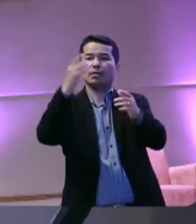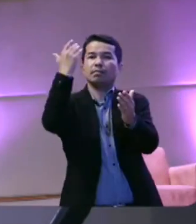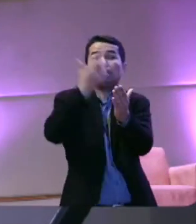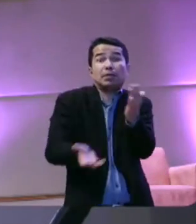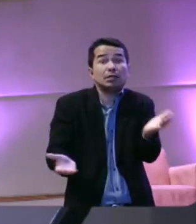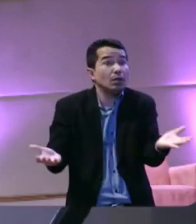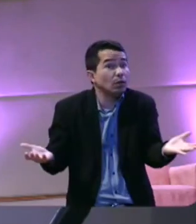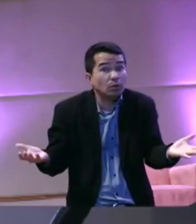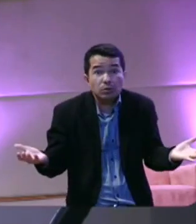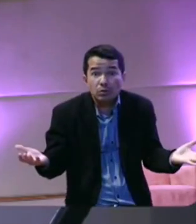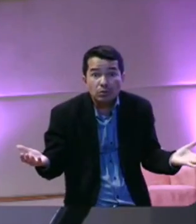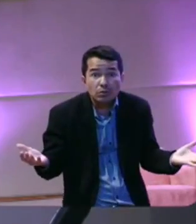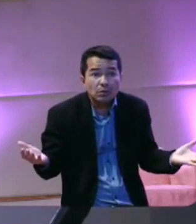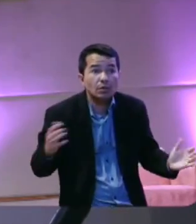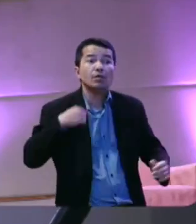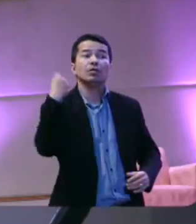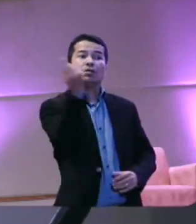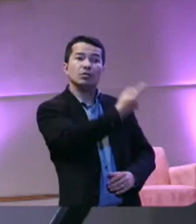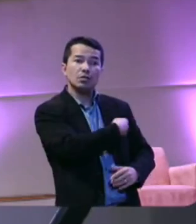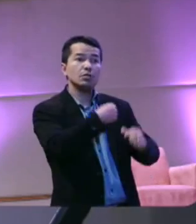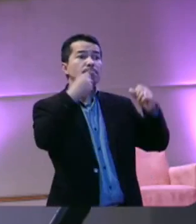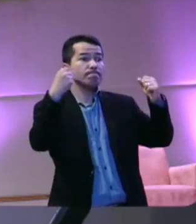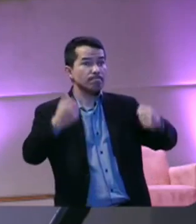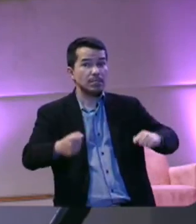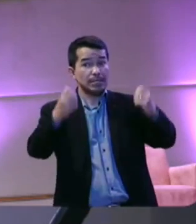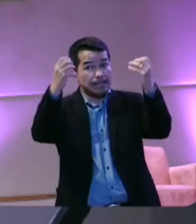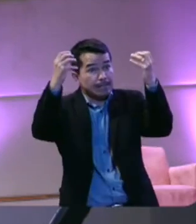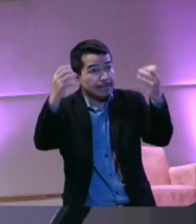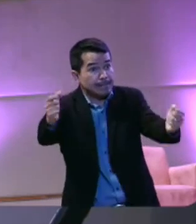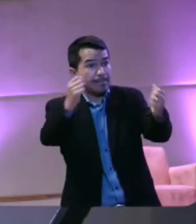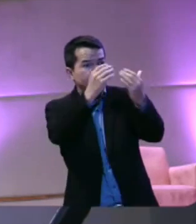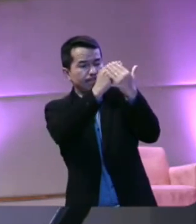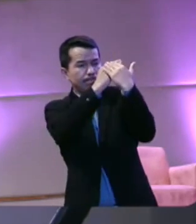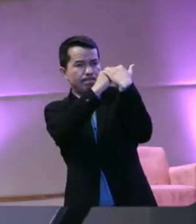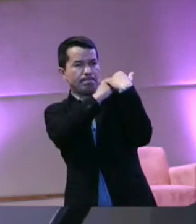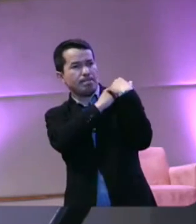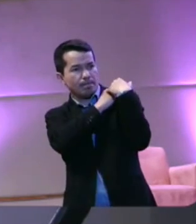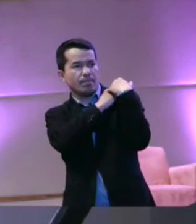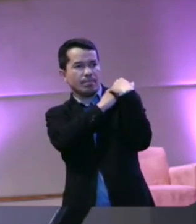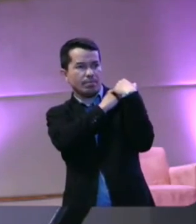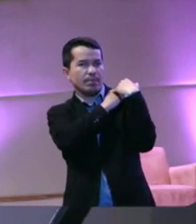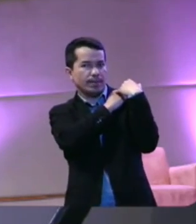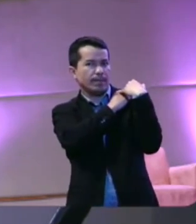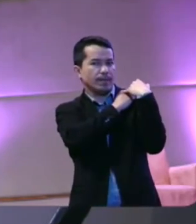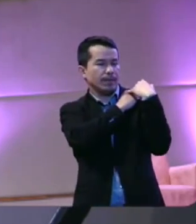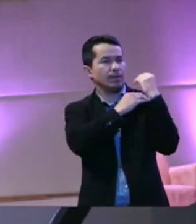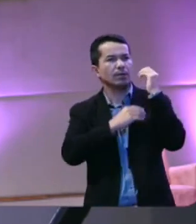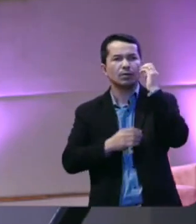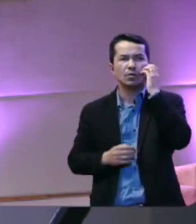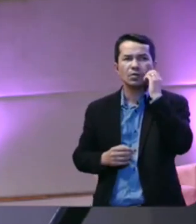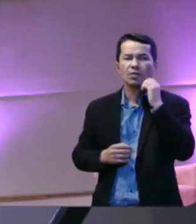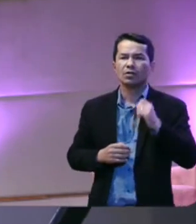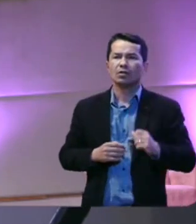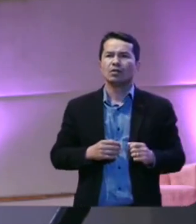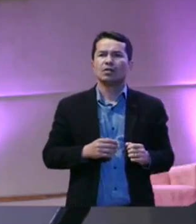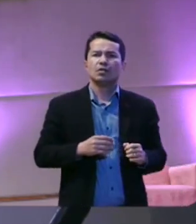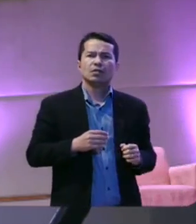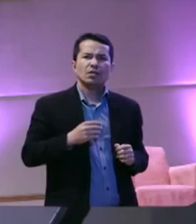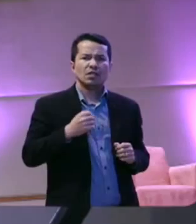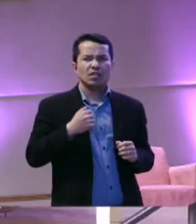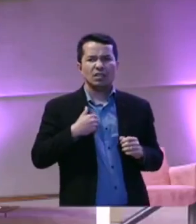e assumir a responsabilidade que o Senhor nos deu. Eu fico olhando a nossa